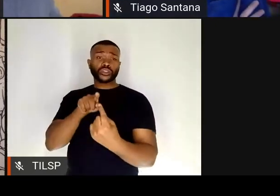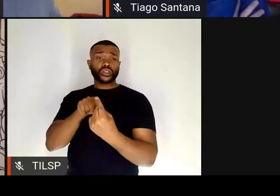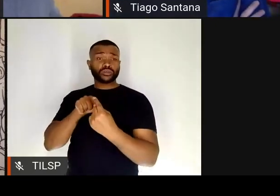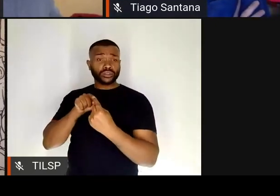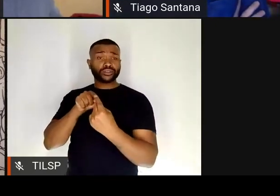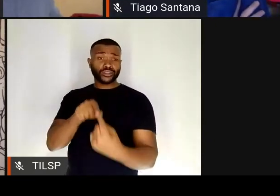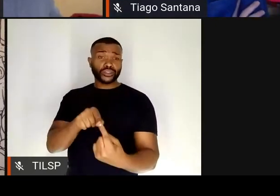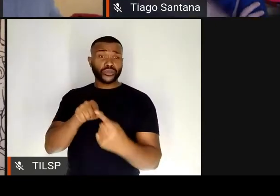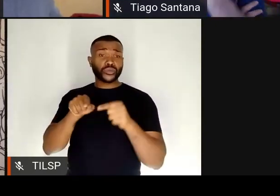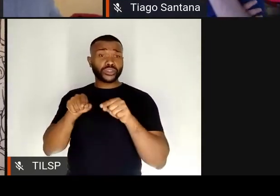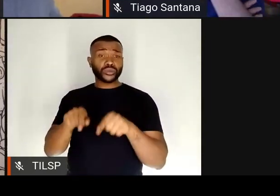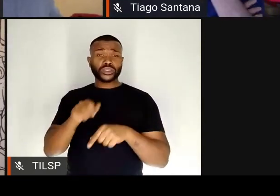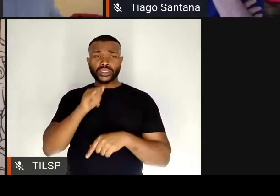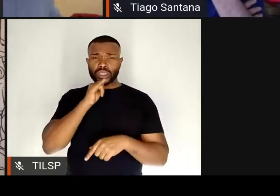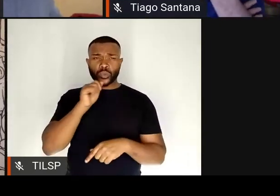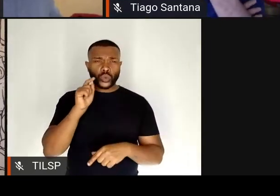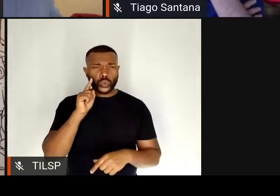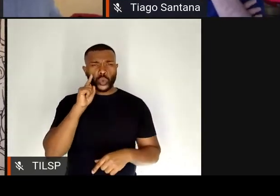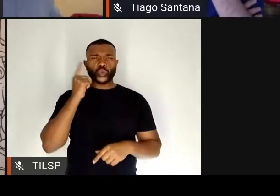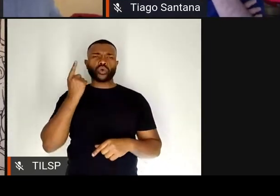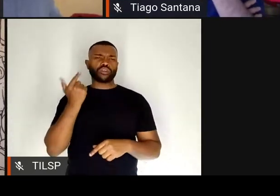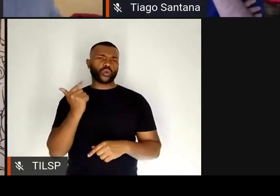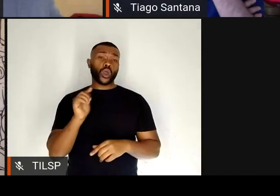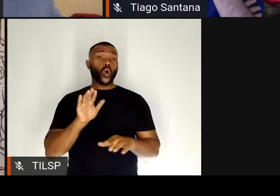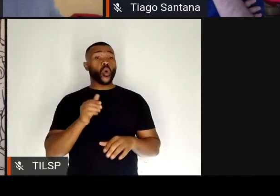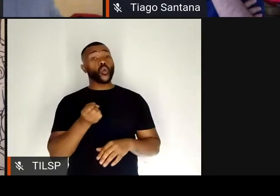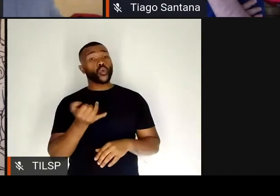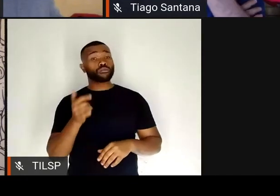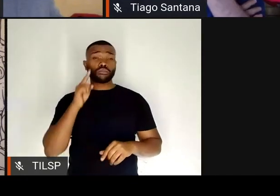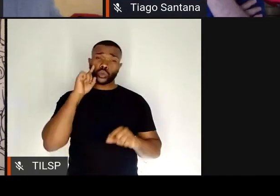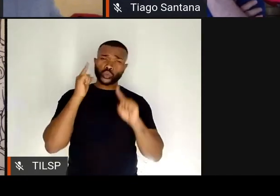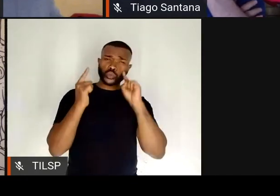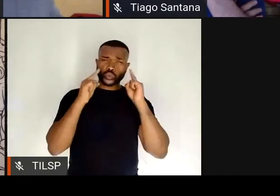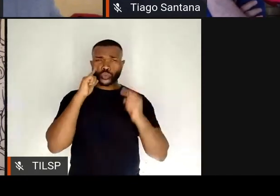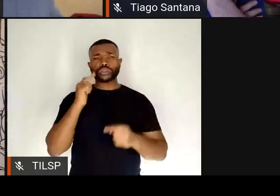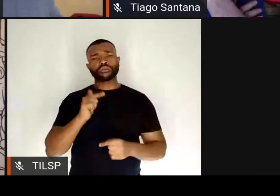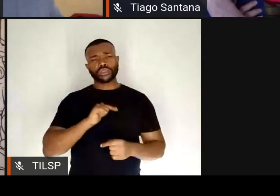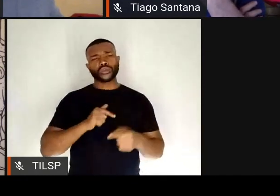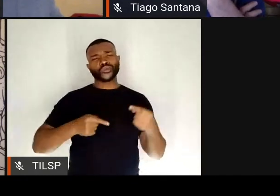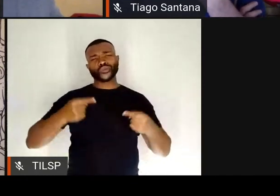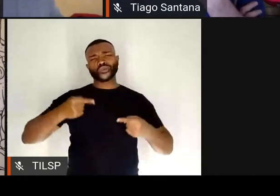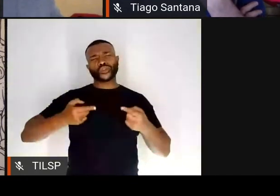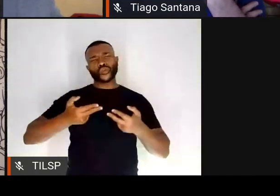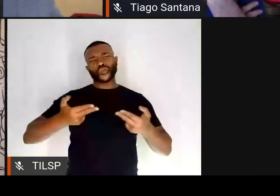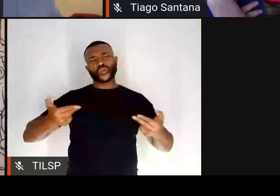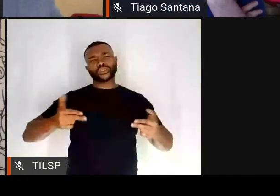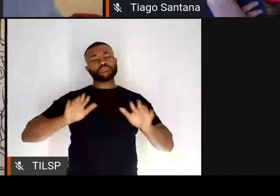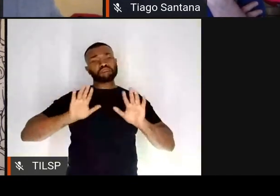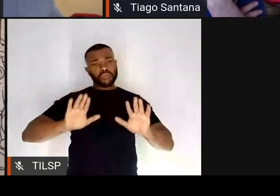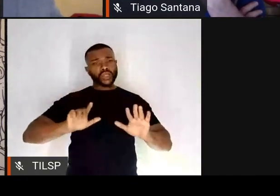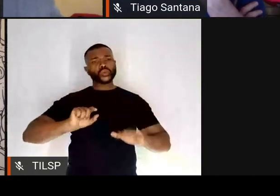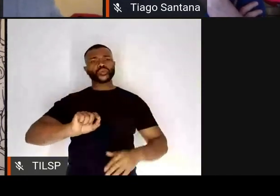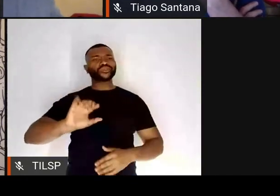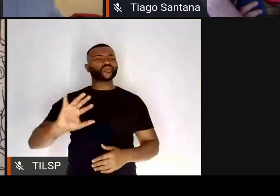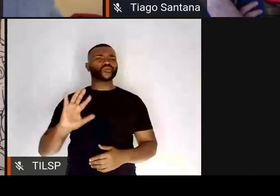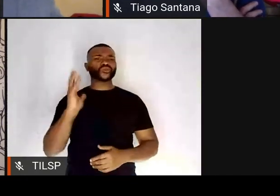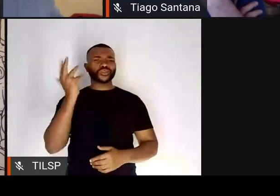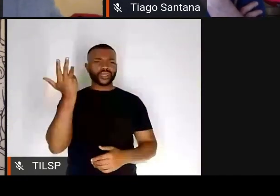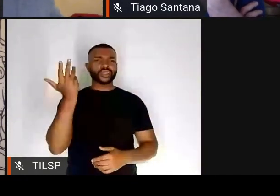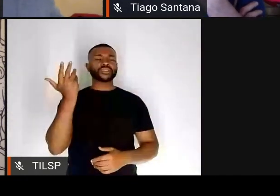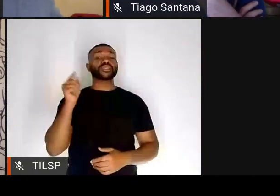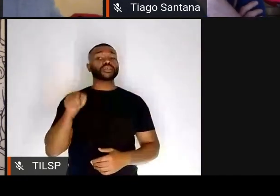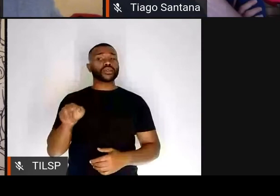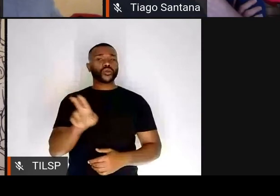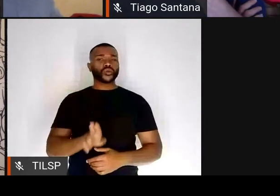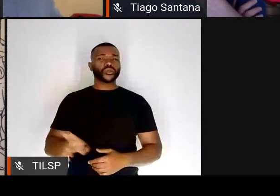não deixam dúvida, ou deixam alguma dúvida pelos algoritmos, a gente pode discutir muitas coisas, mas o fato é que é um instrumento de